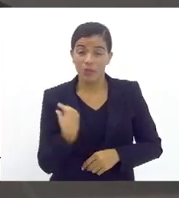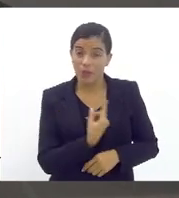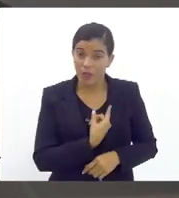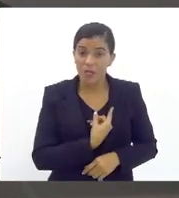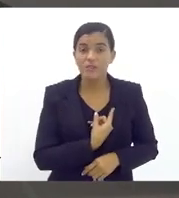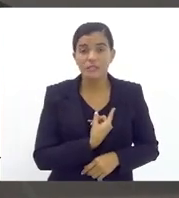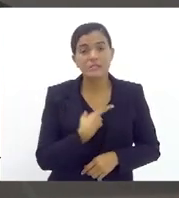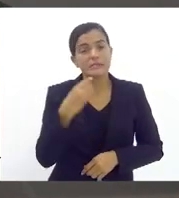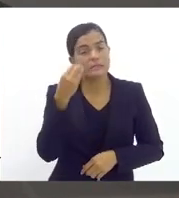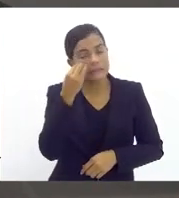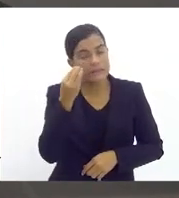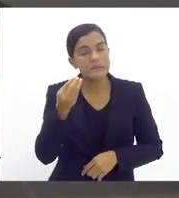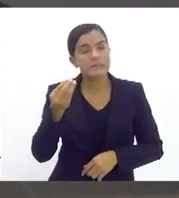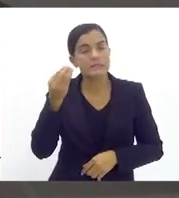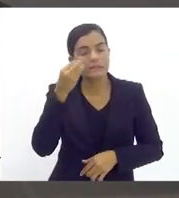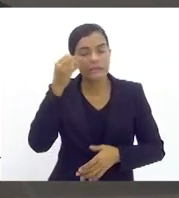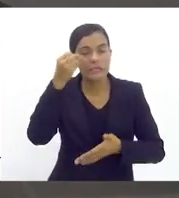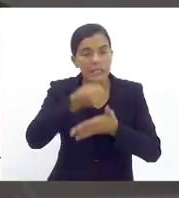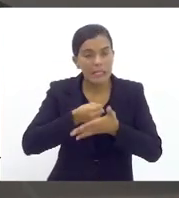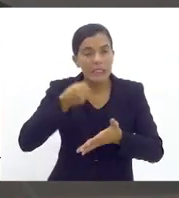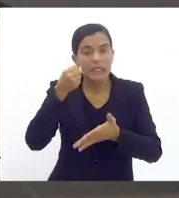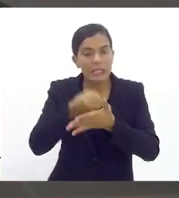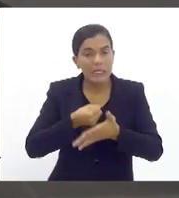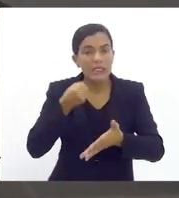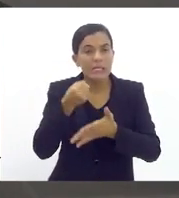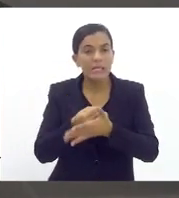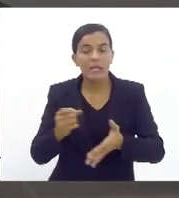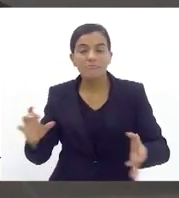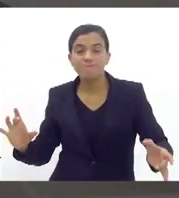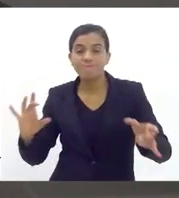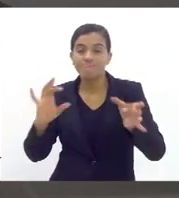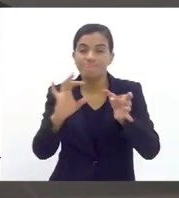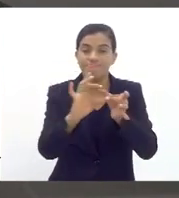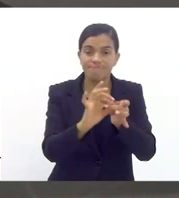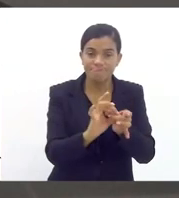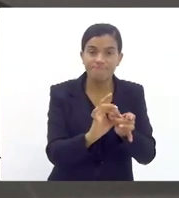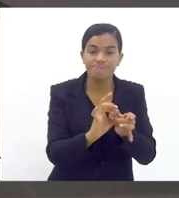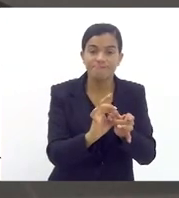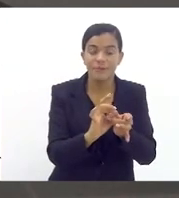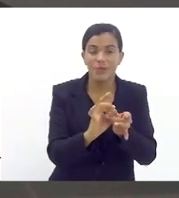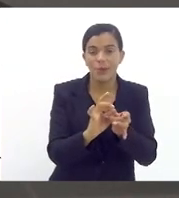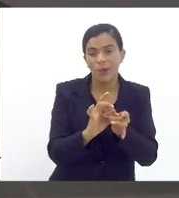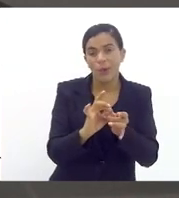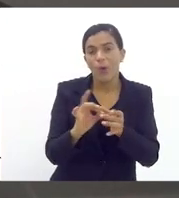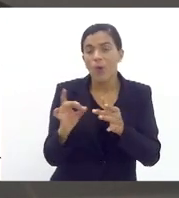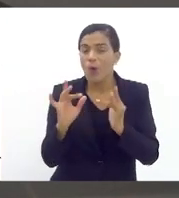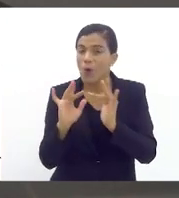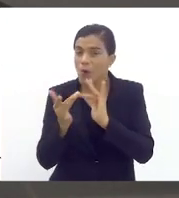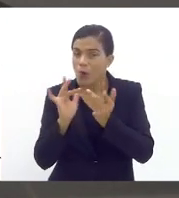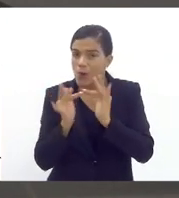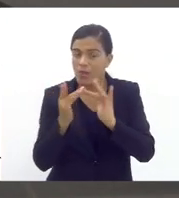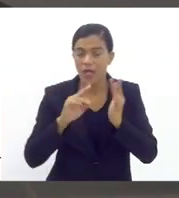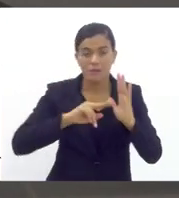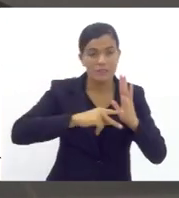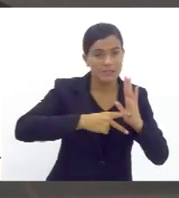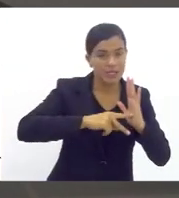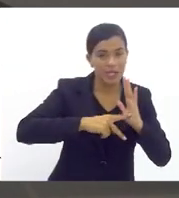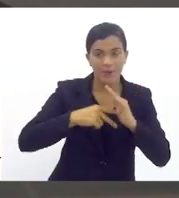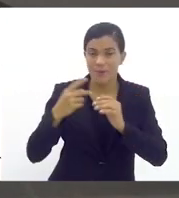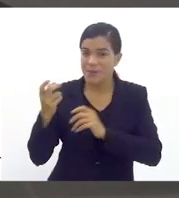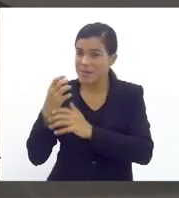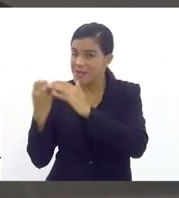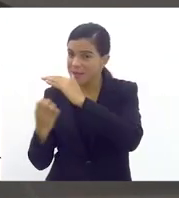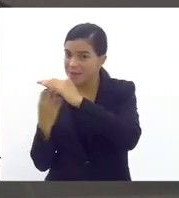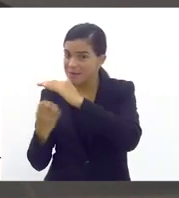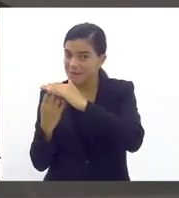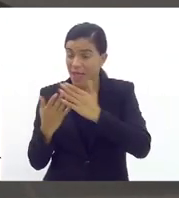A gente tenta sempre fazer um canal de contato do sindicato com as empresas, e agora